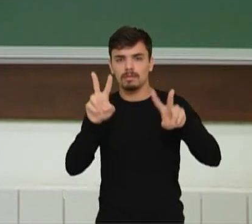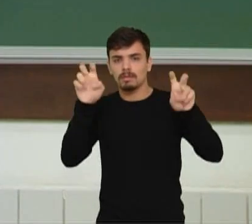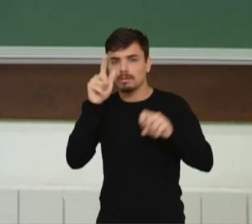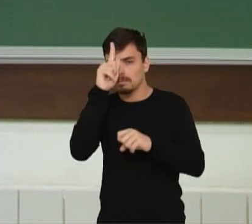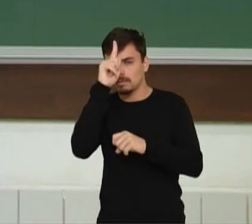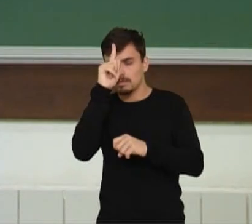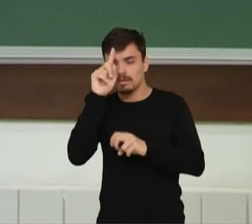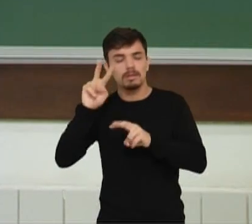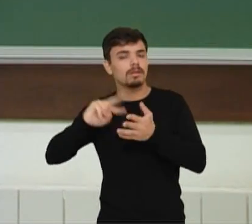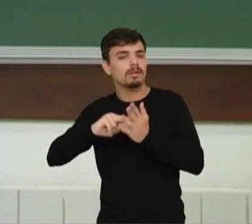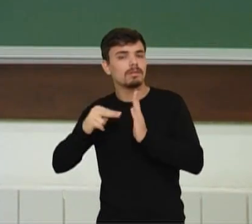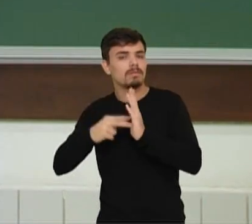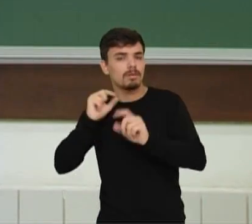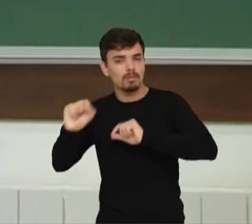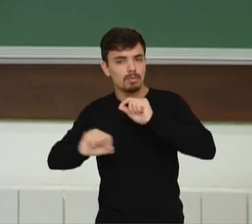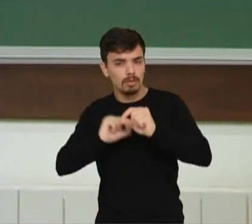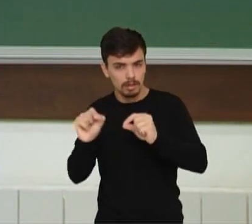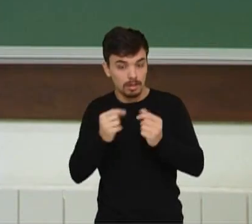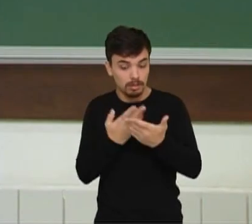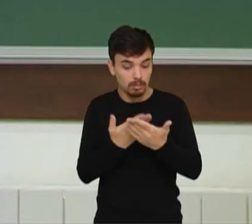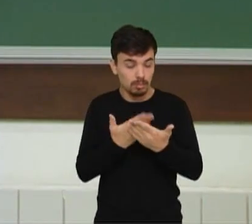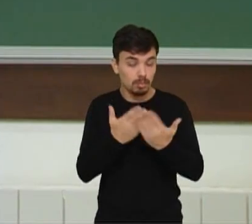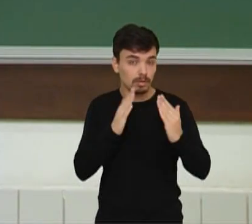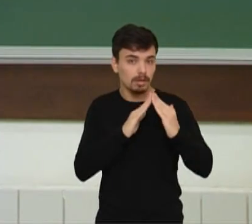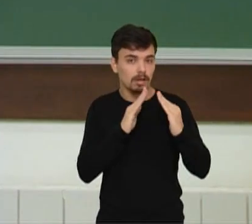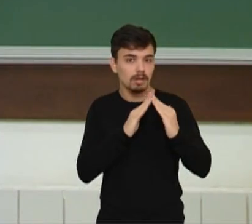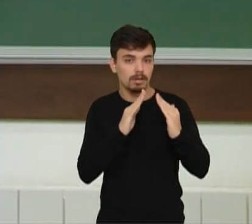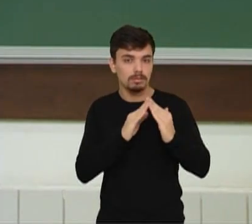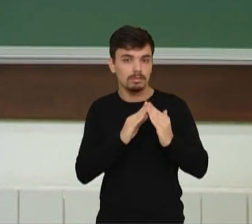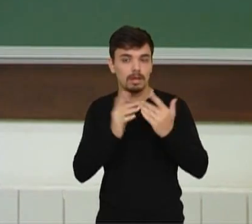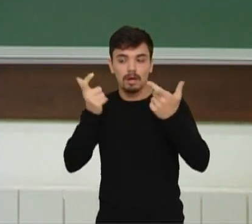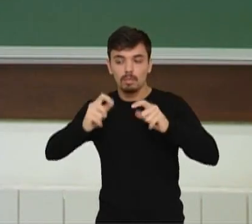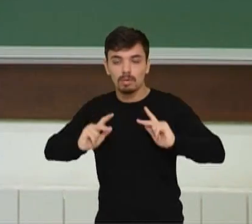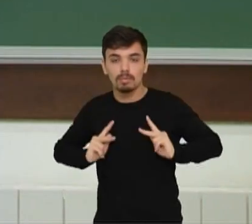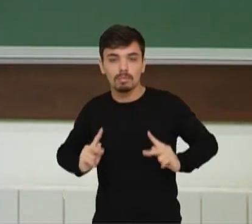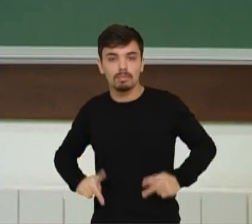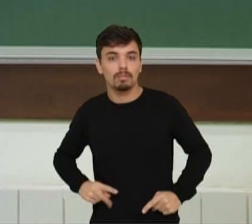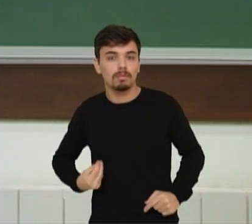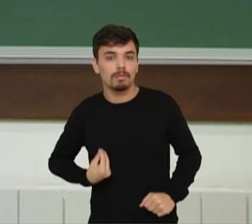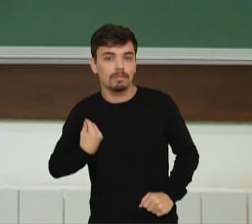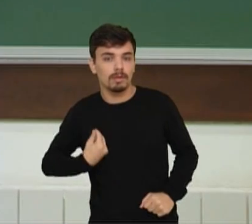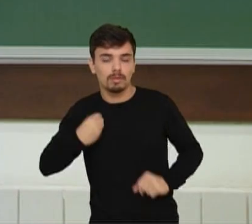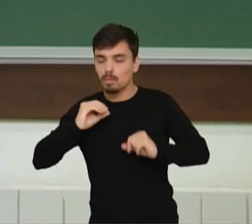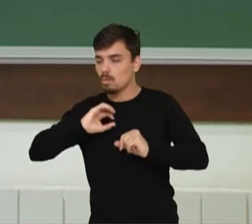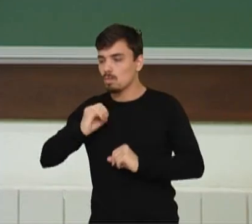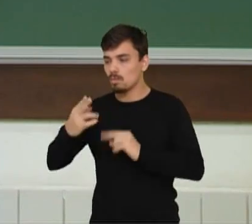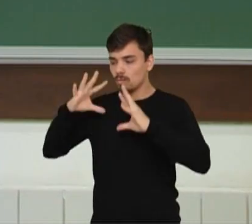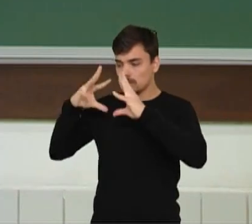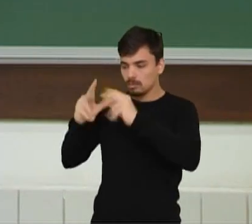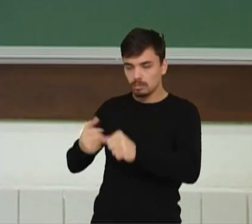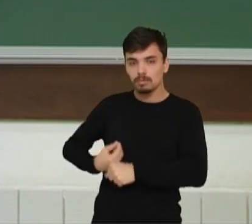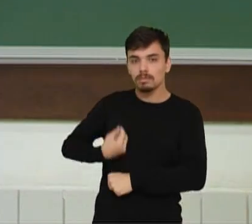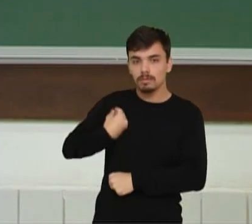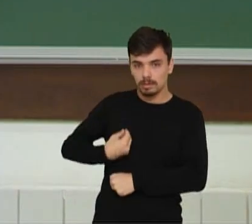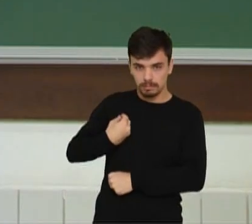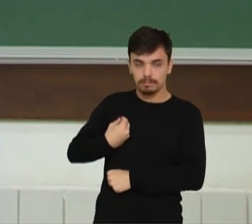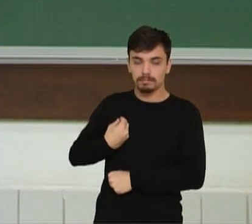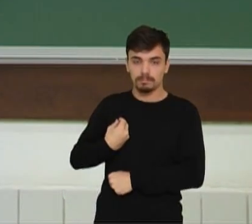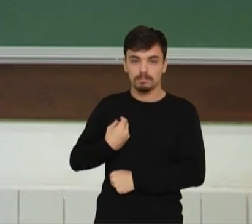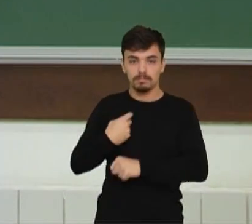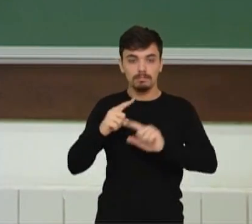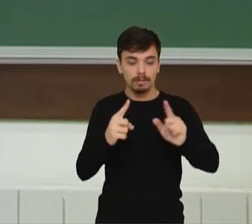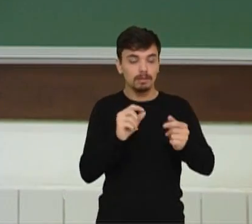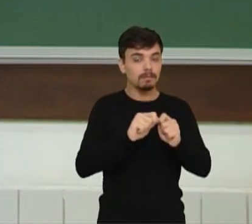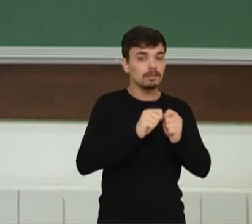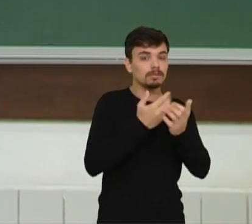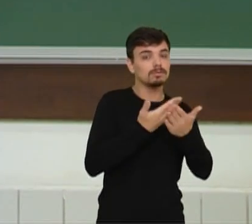estudo da casa. Então, a gente está estudando o ambiente que os seres vivos estão inseridos, o local onde eles vivem. E quando a gente está fazendo esse estudo, a gente está estudando o